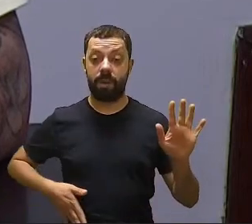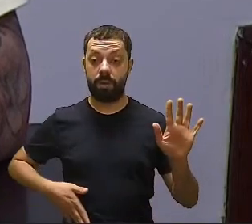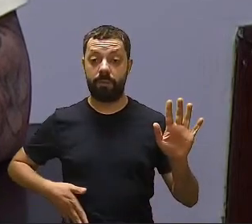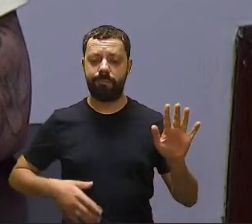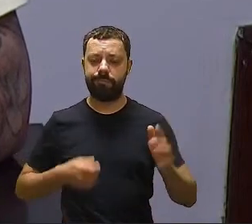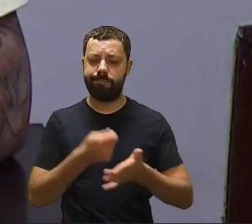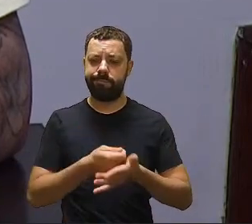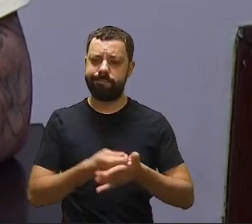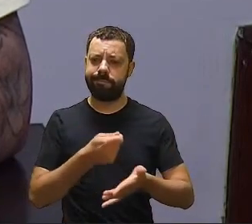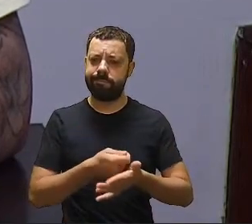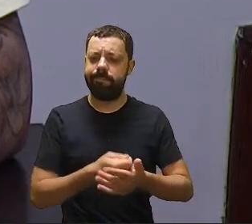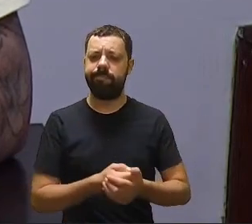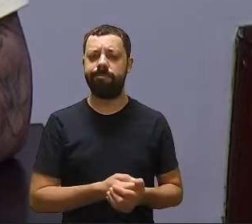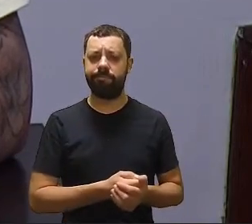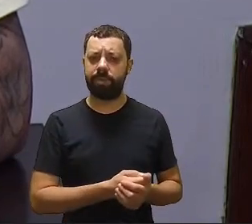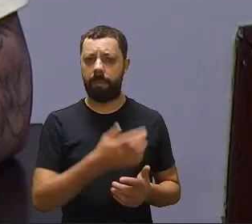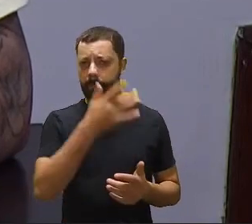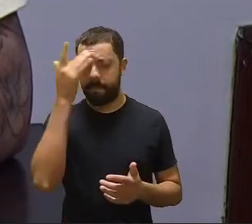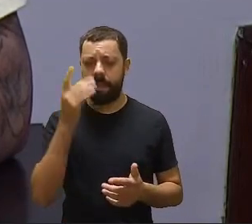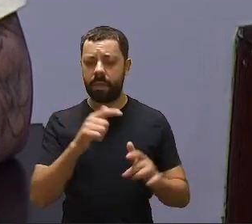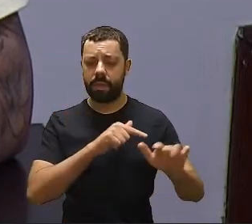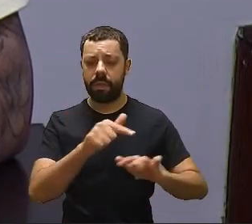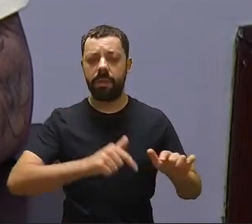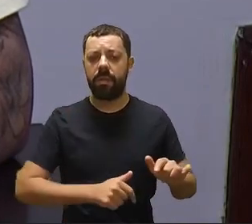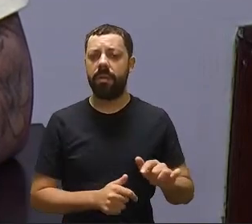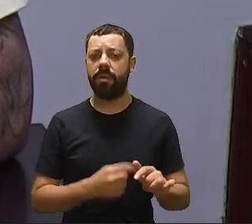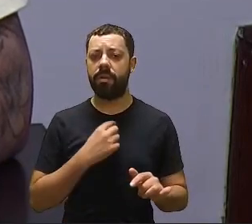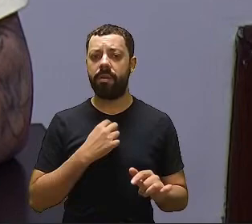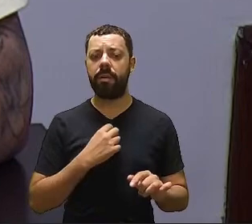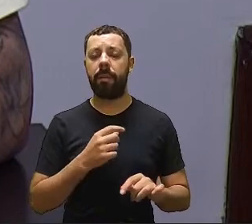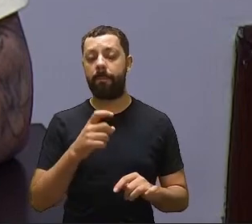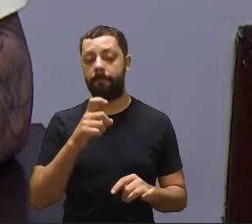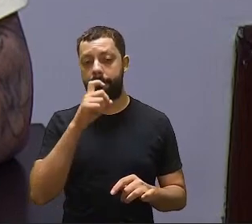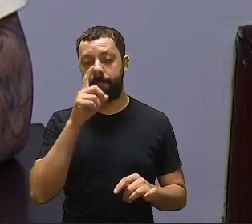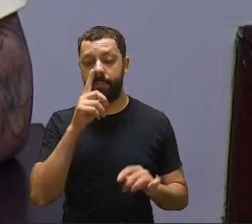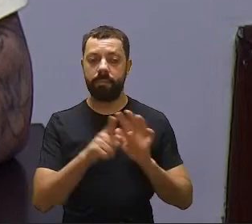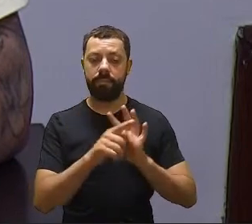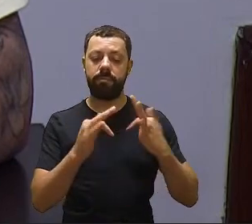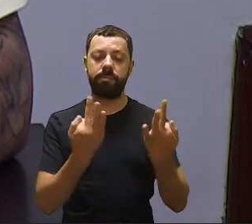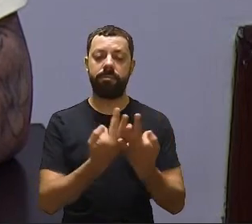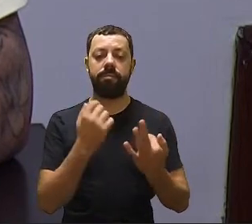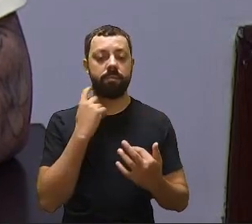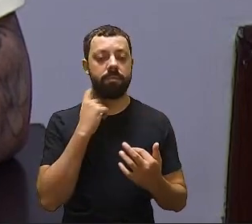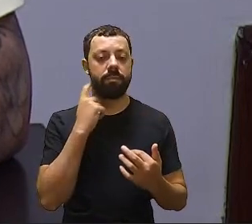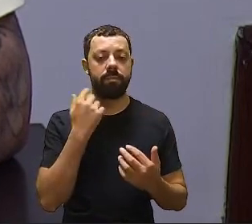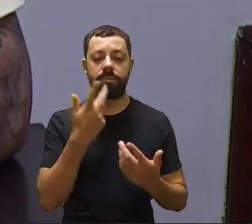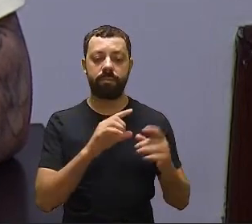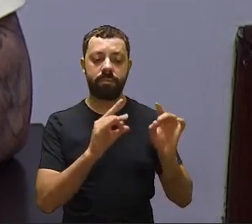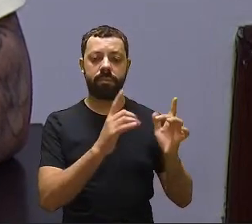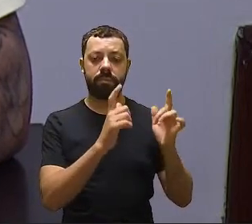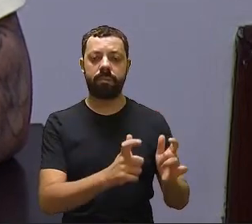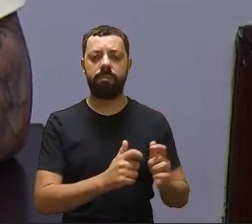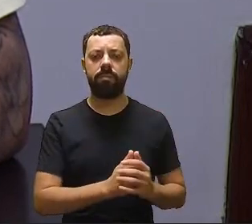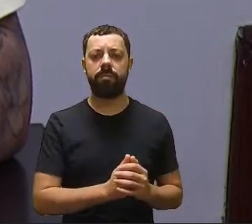estão obrigando pessoas de bem, trabalhadores, pais de família com crianças pequenas, a deixar o